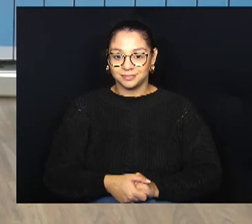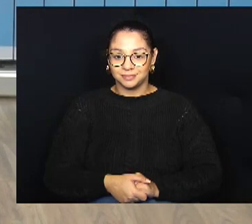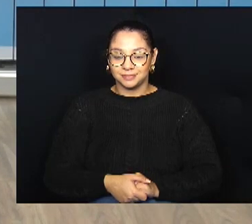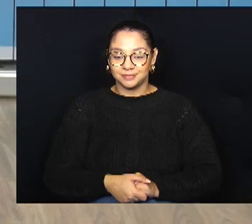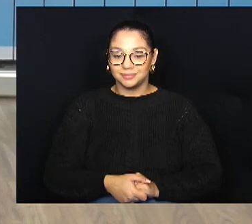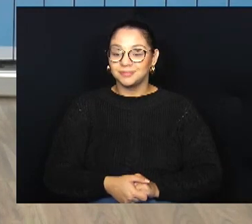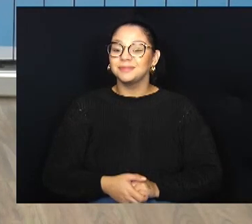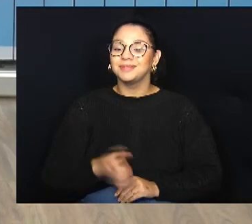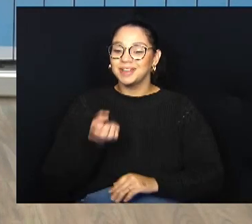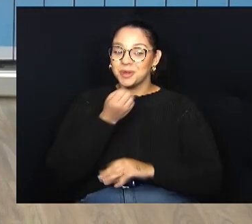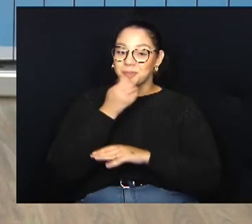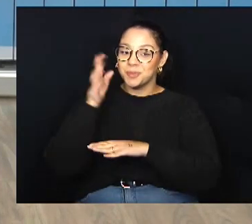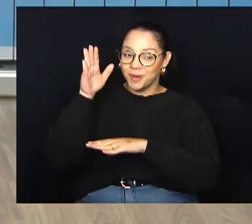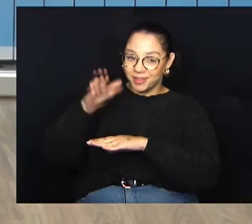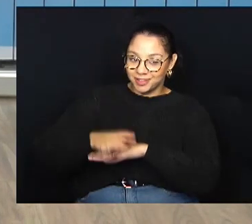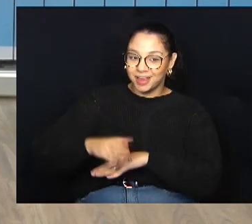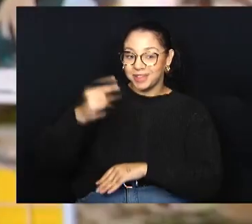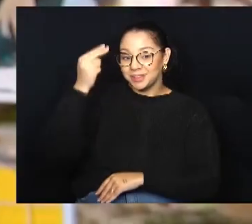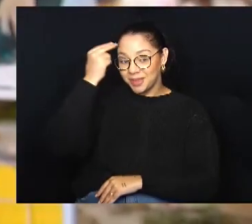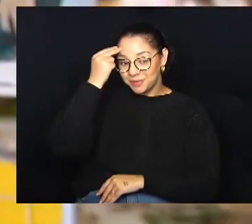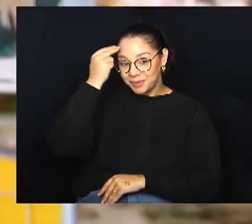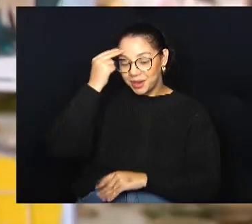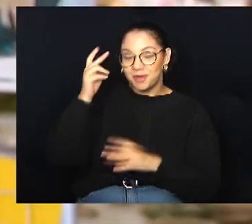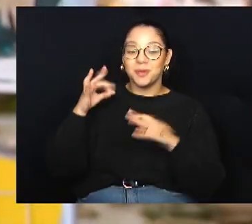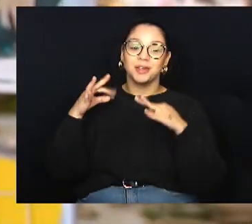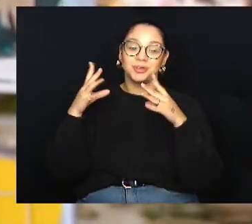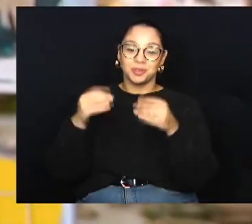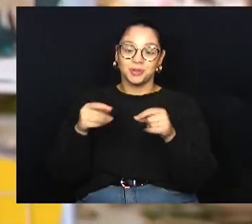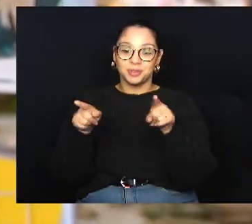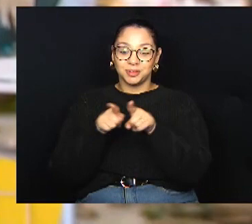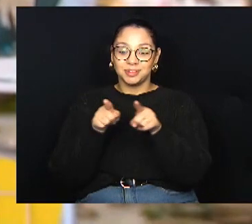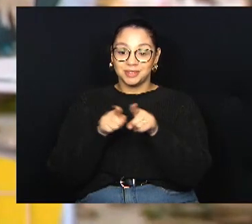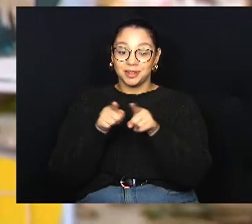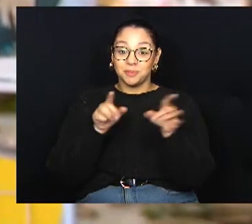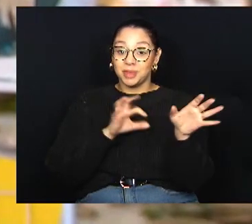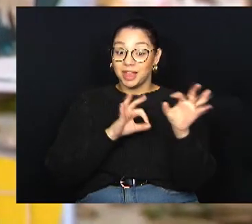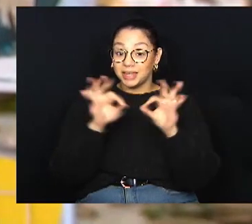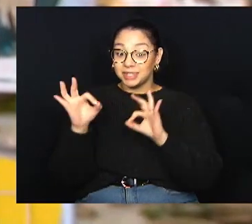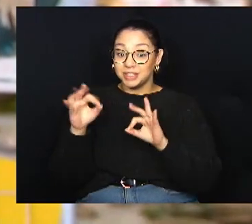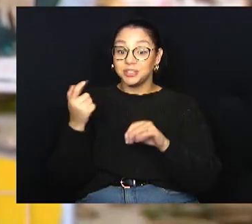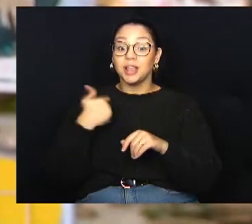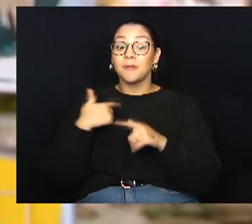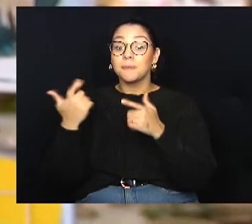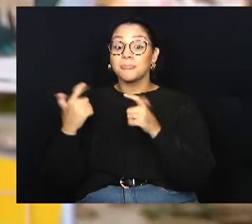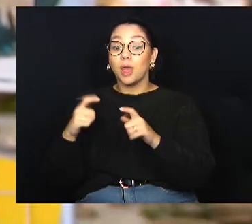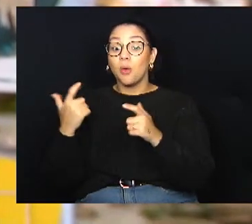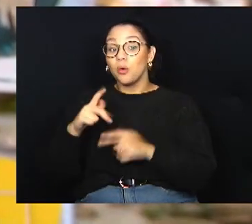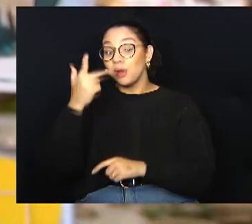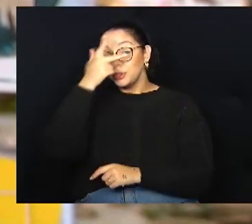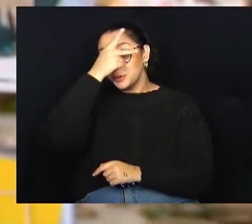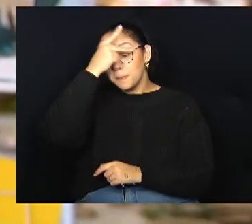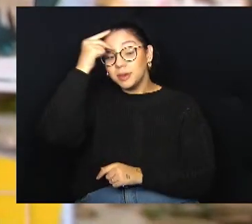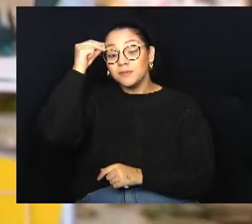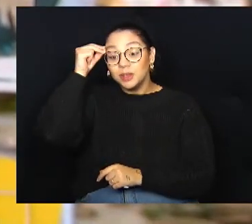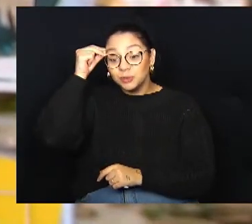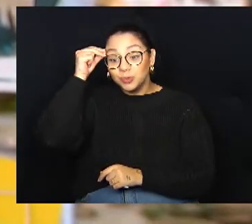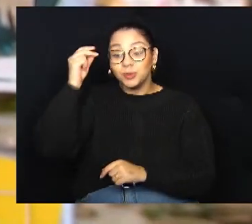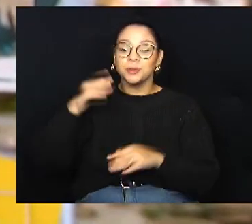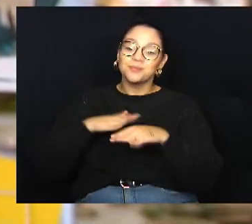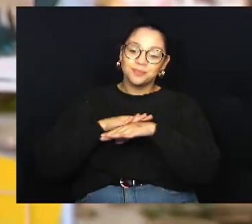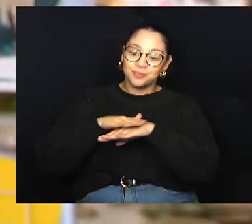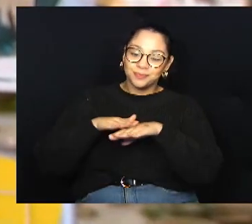Boa tarde, Gabriel. Boa tarde a todos que estão nos assistindo. E eu estou aqui na Prefeitura para conversar